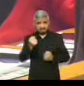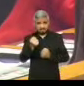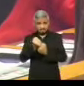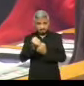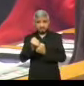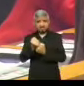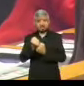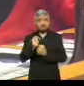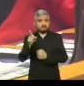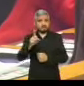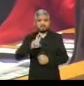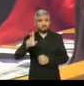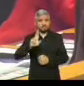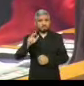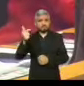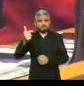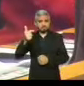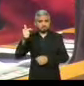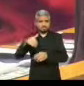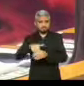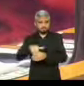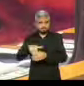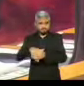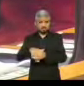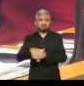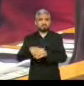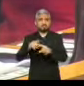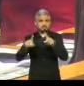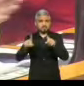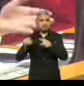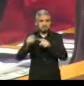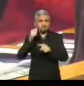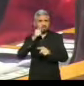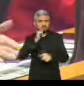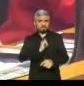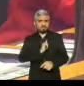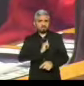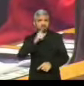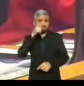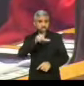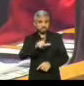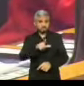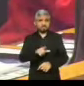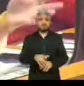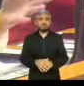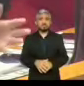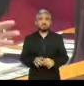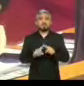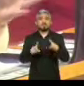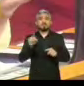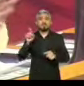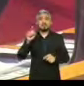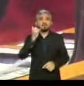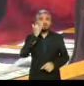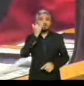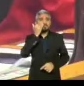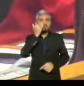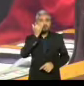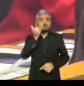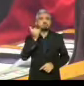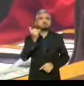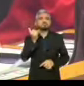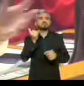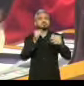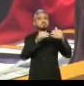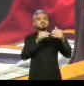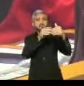iria para o segundo turno, foi, mas, infelizmente, o deputado é tão desacreditado que nem trazendo o ex-presidente Jair